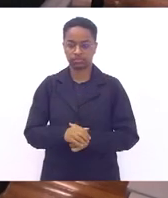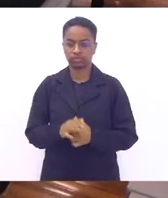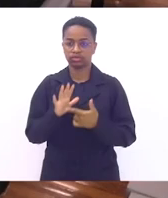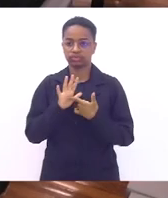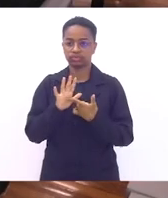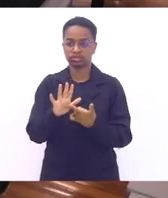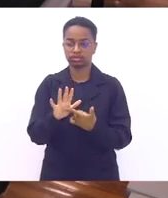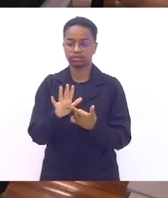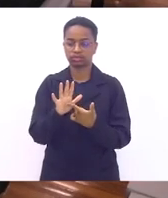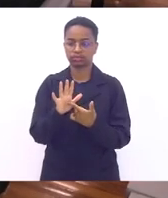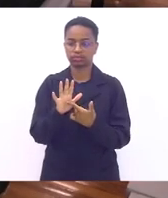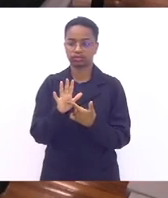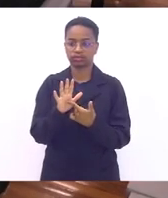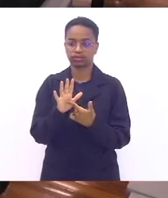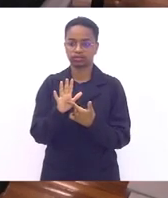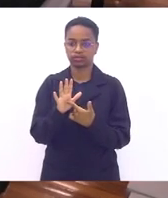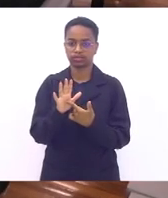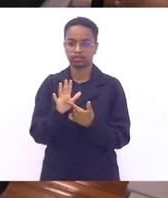que